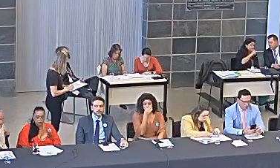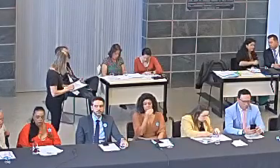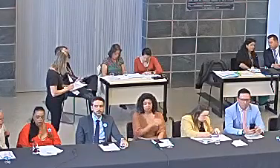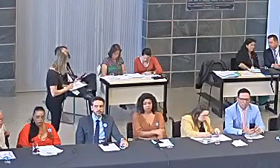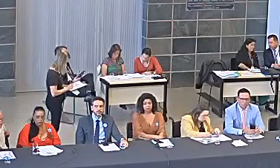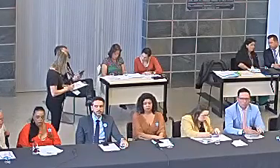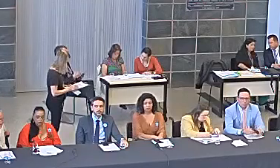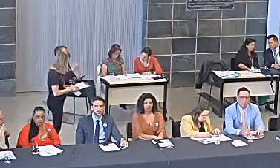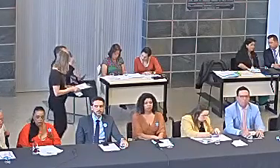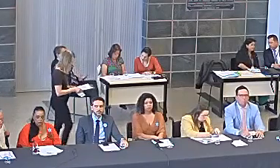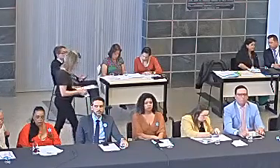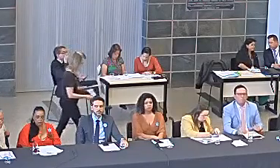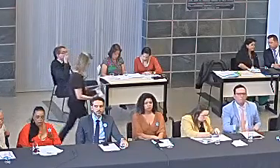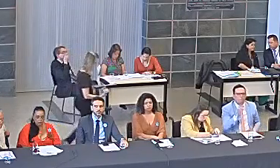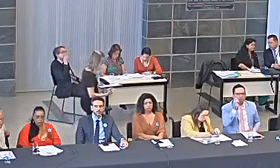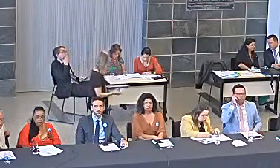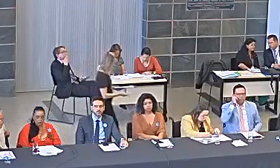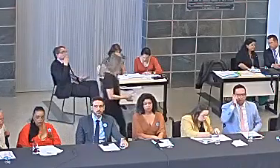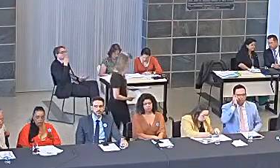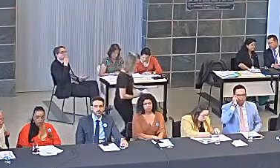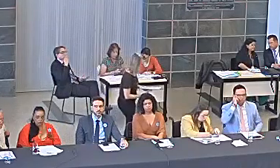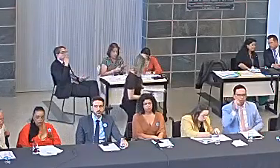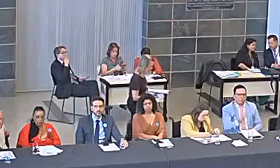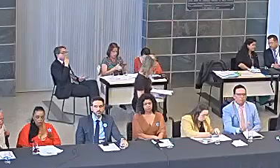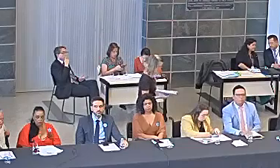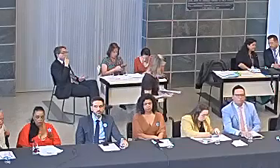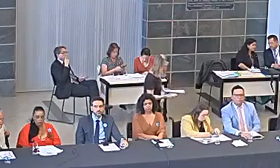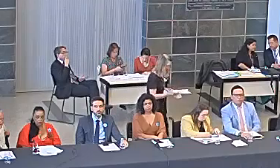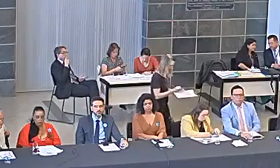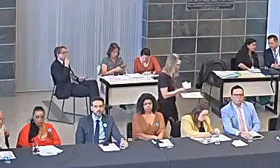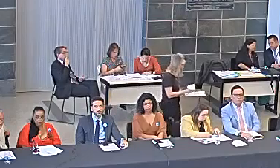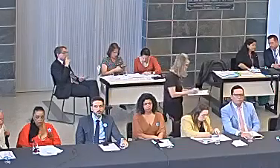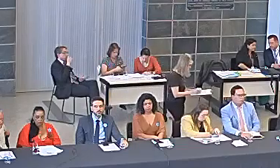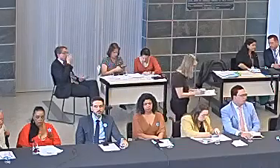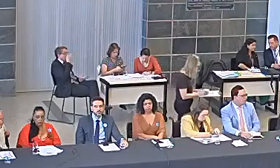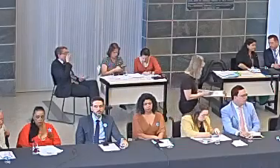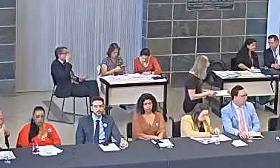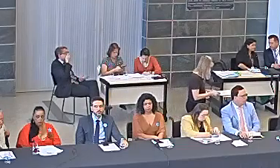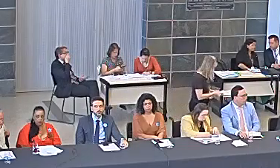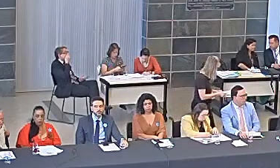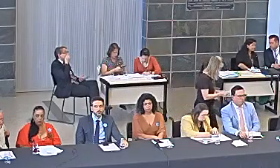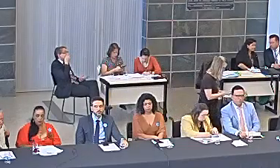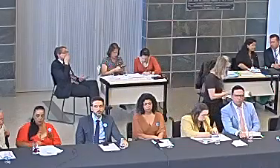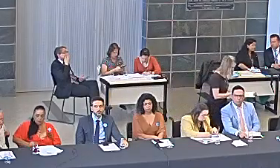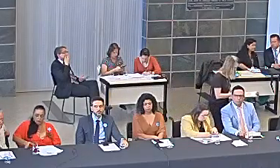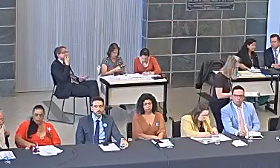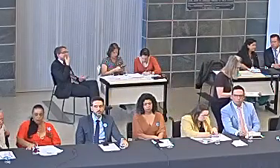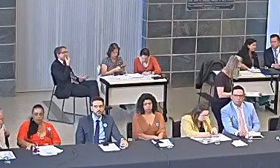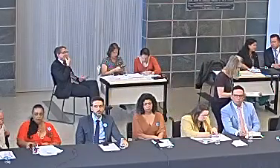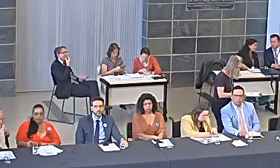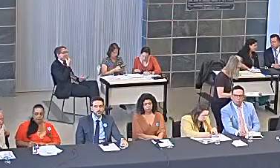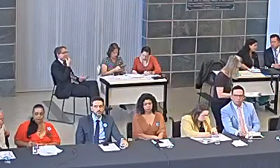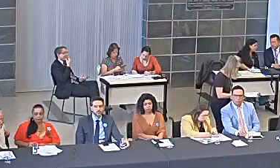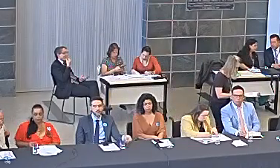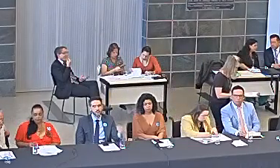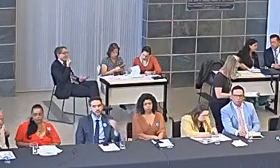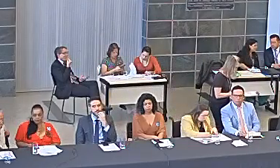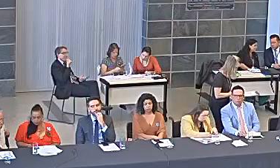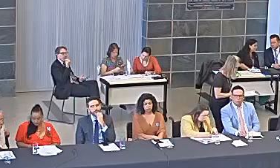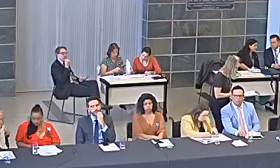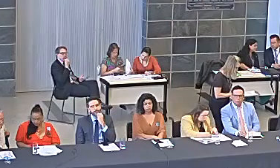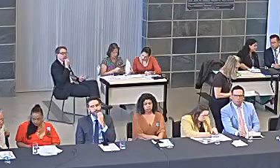luta para que possam, de fato, exercer plenamente os seus direitos sobre os princípios